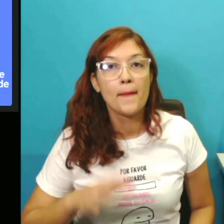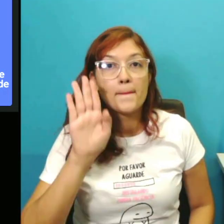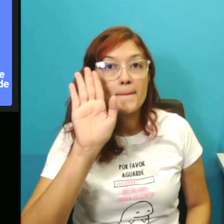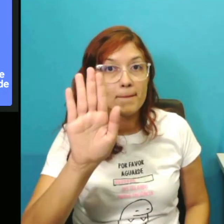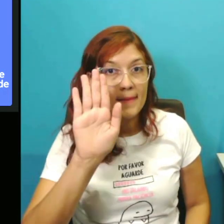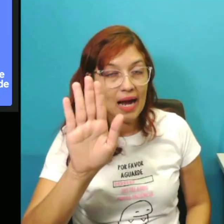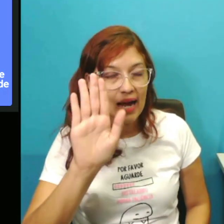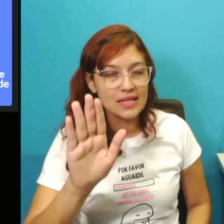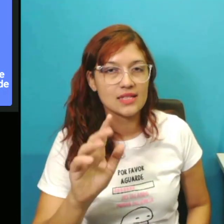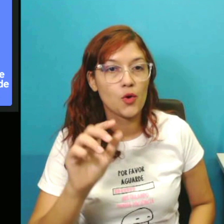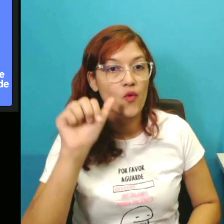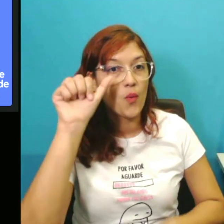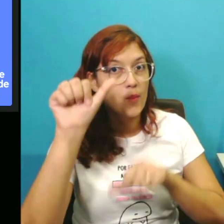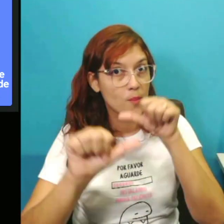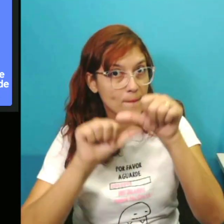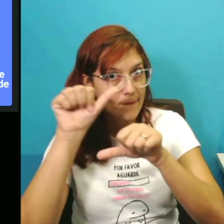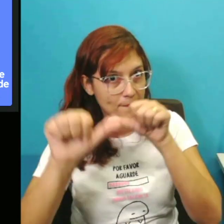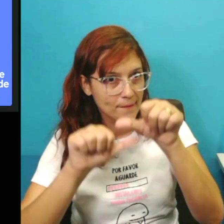Mas